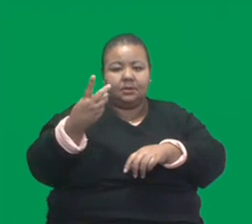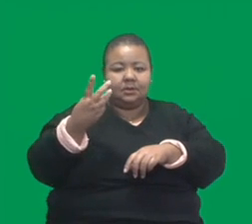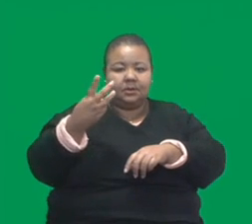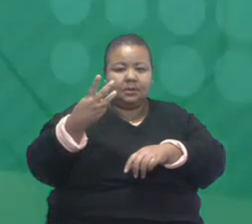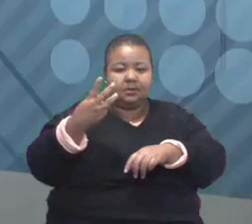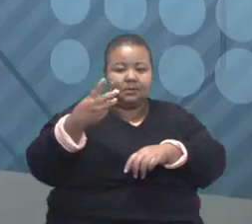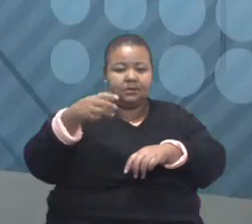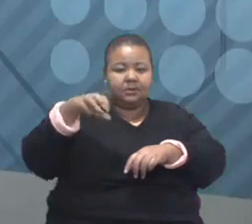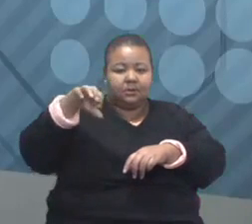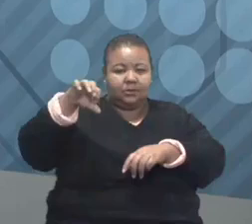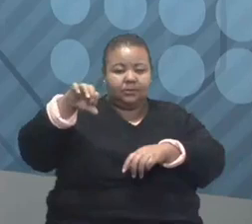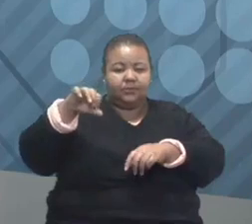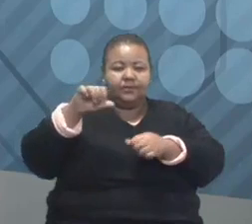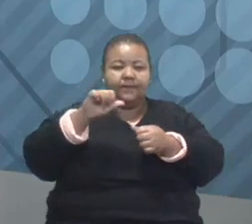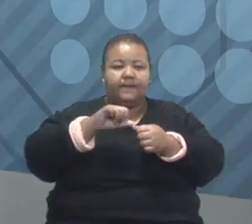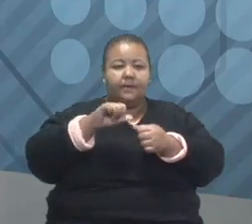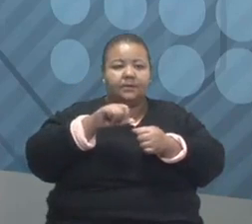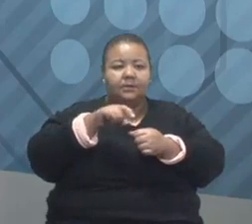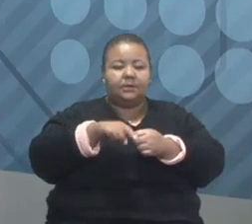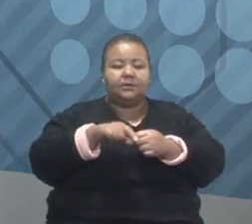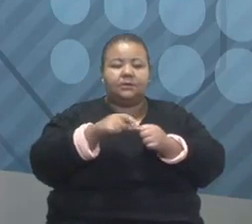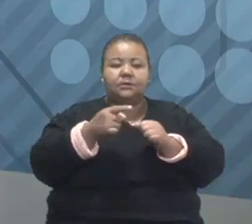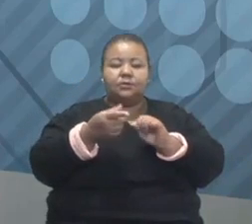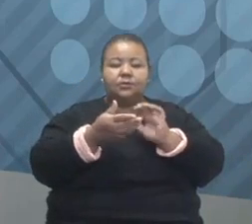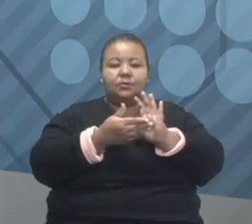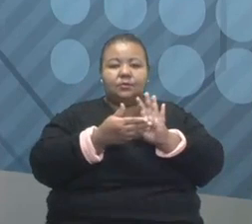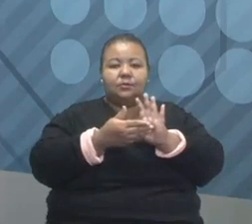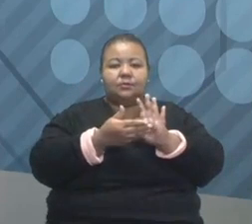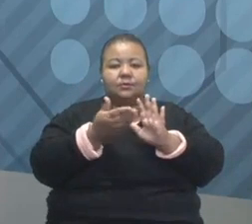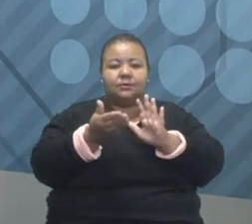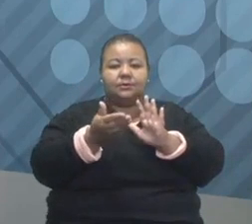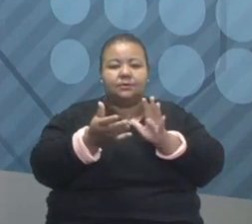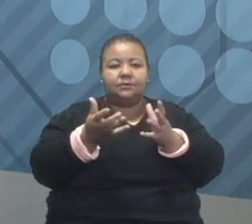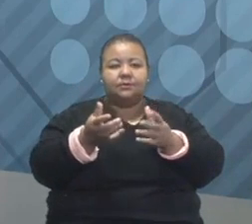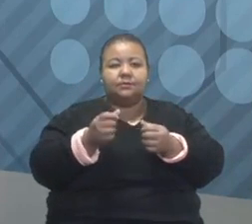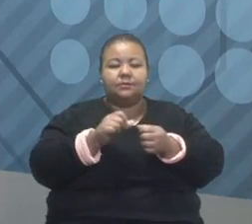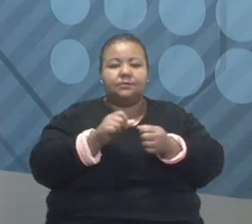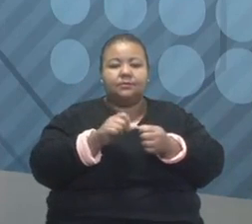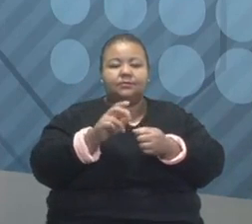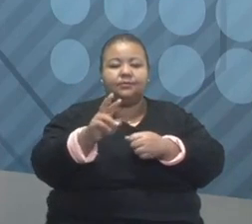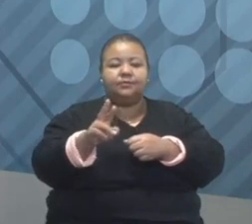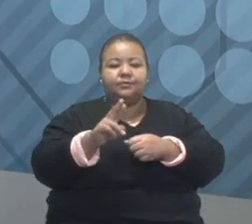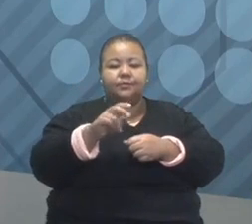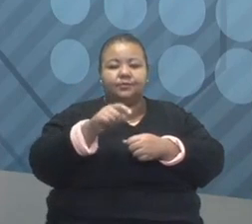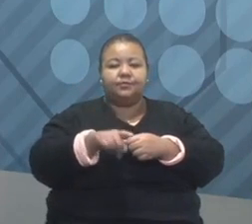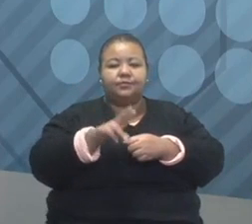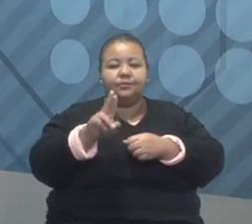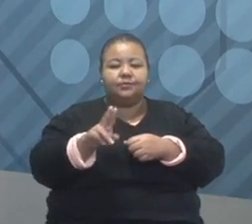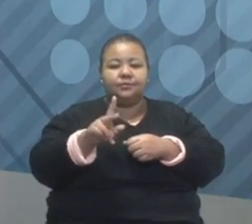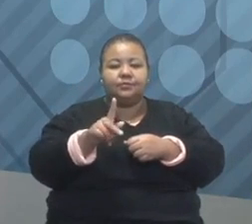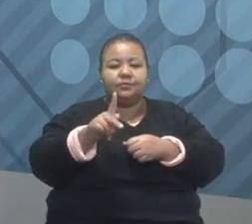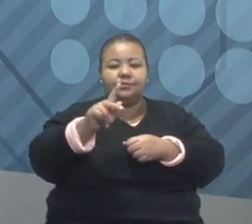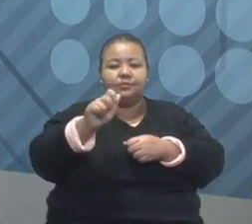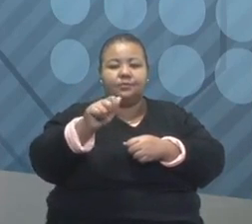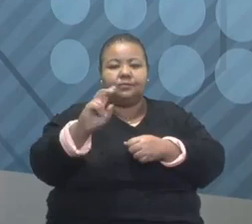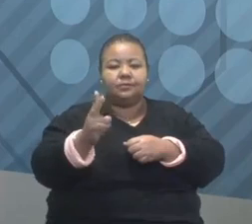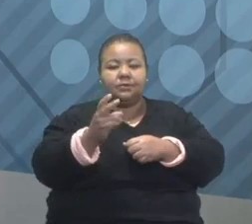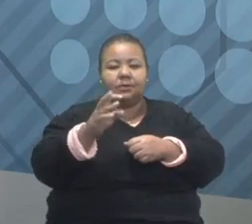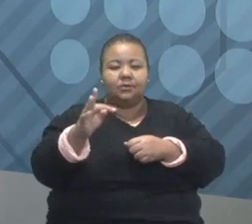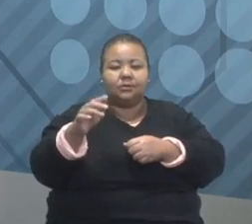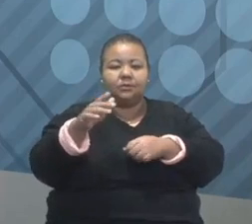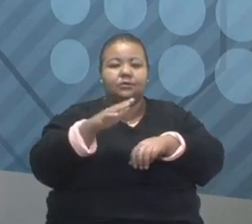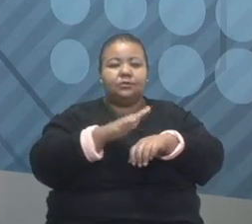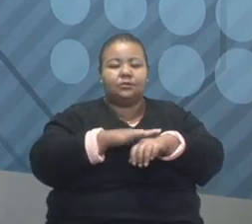resolver essa tarefa, essa questão que eu estou propondo a você, eu quero que você responda utilizando o Kahoot. Então, eu vou dar um tempo para que